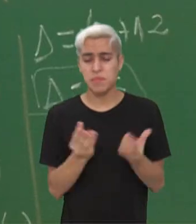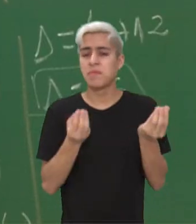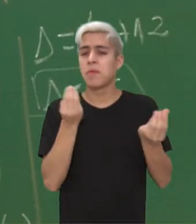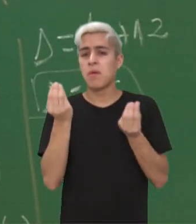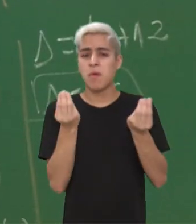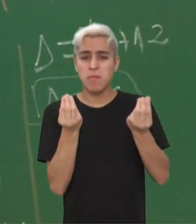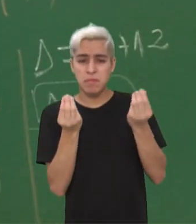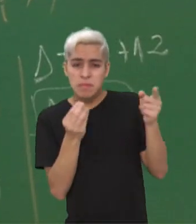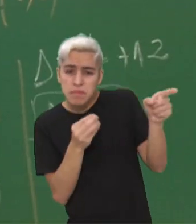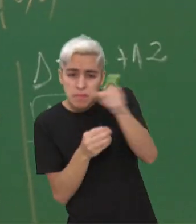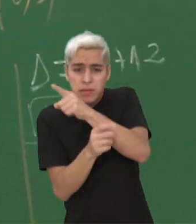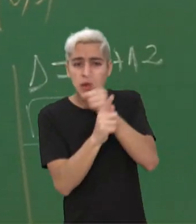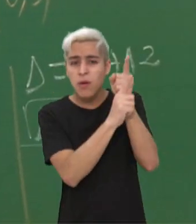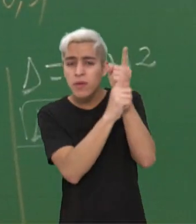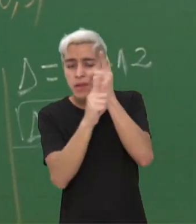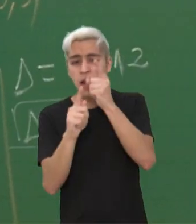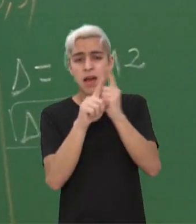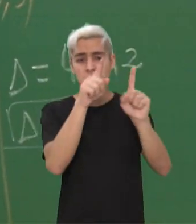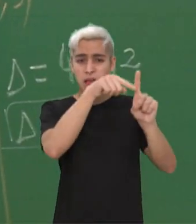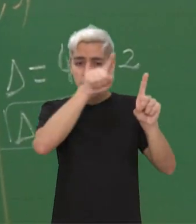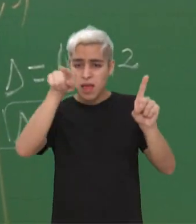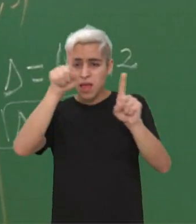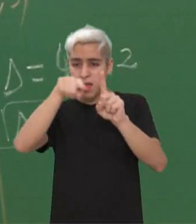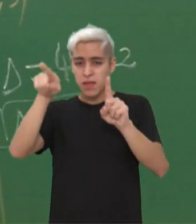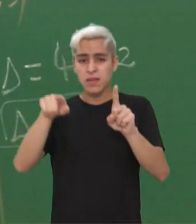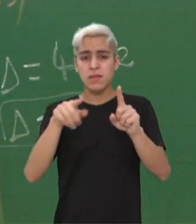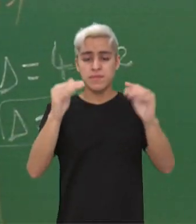gente faz, então, para encontrar as raízes? A segunda parte